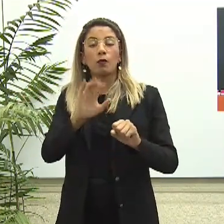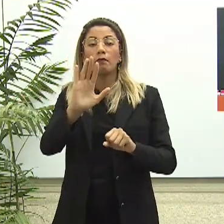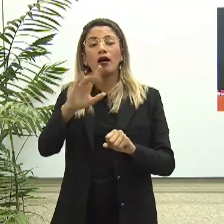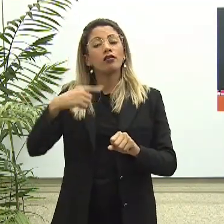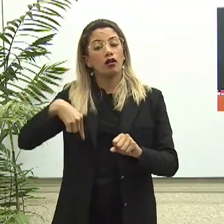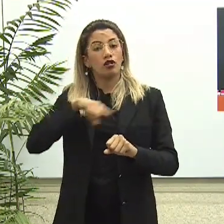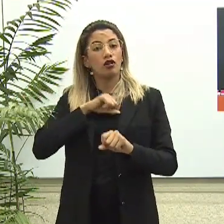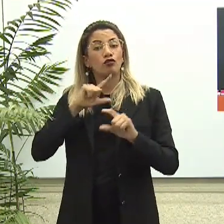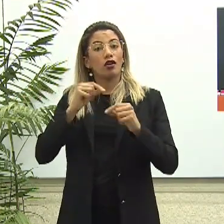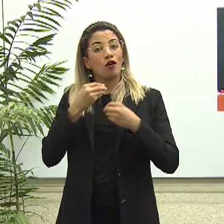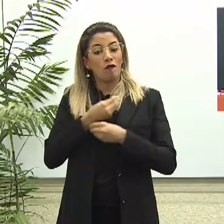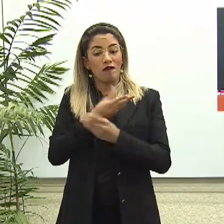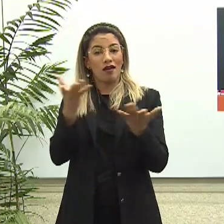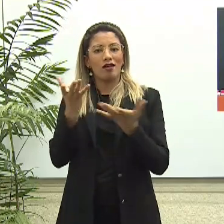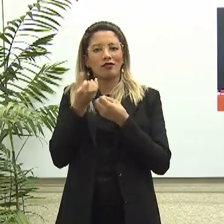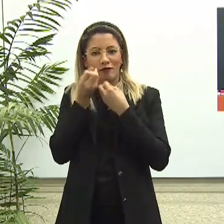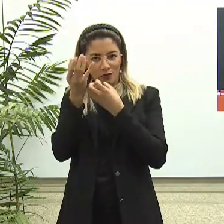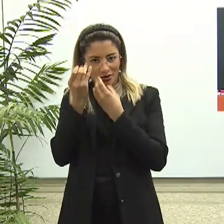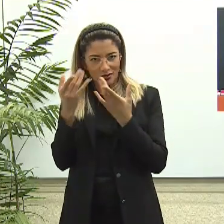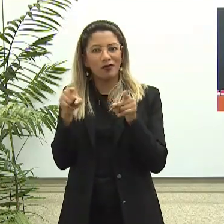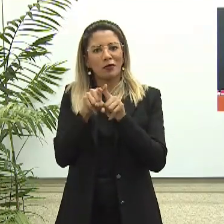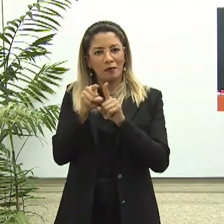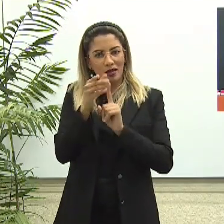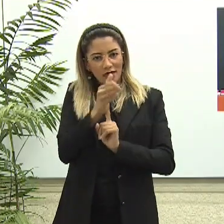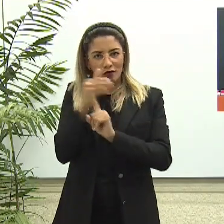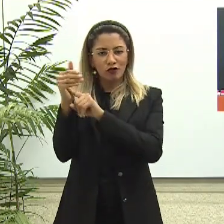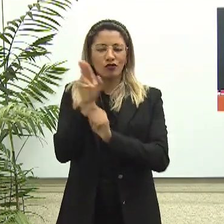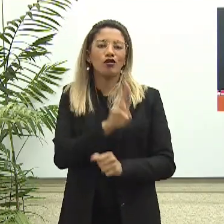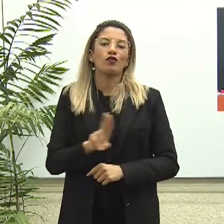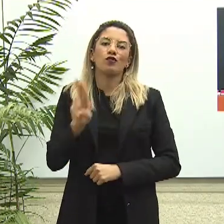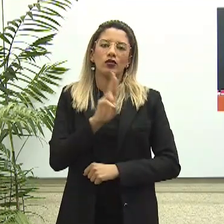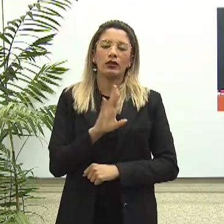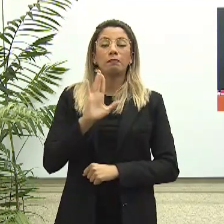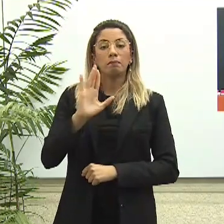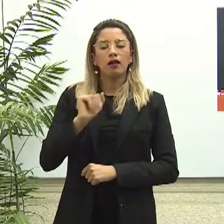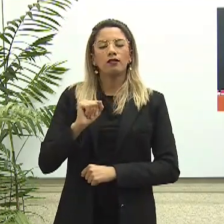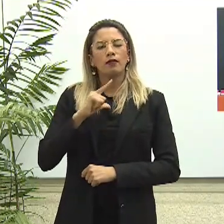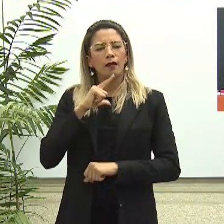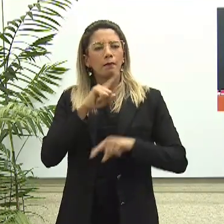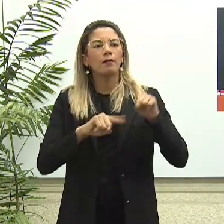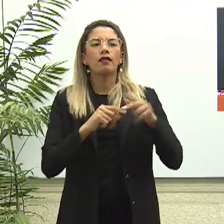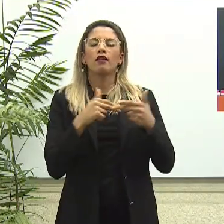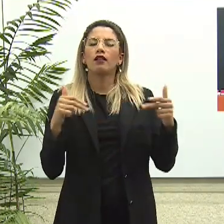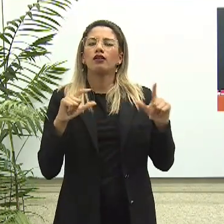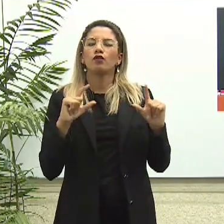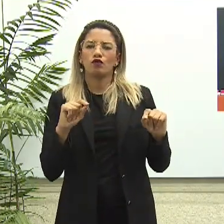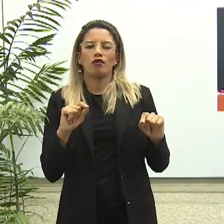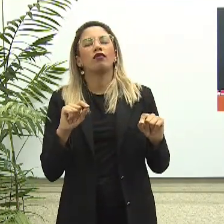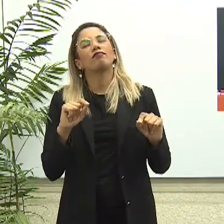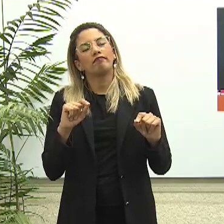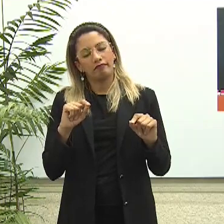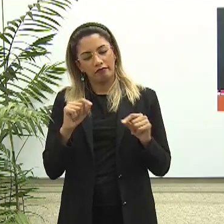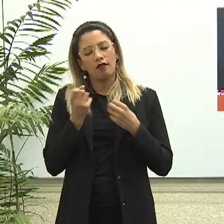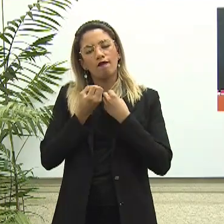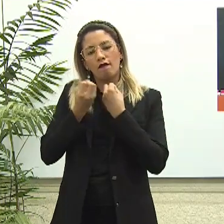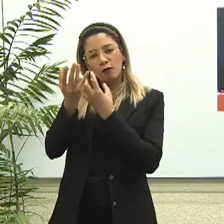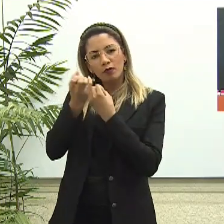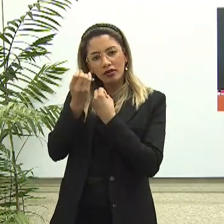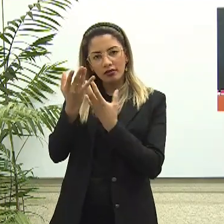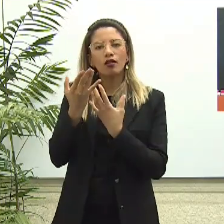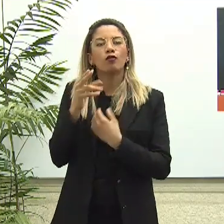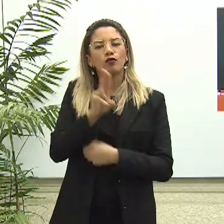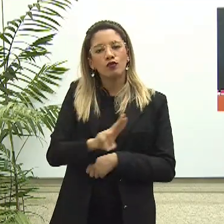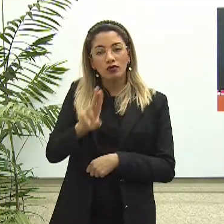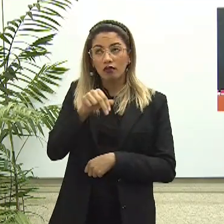matériaprima e consumidores de tecnologia sofisticada mas entre as matérias primas uma delas são os dados dados que vão ser processados no